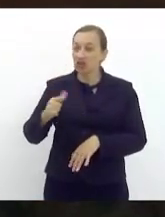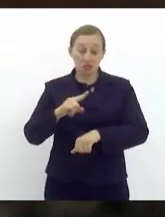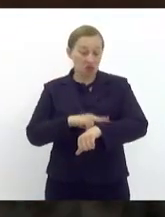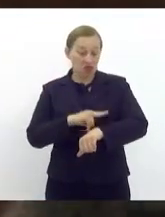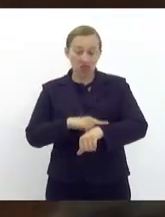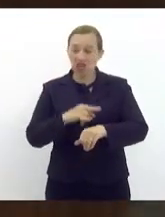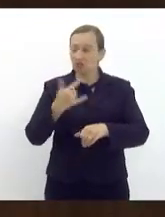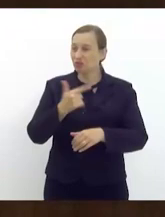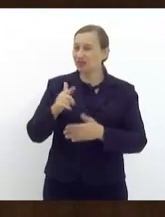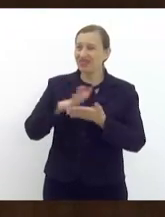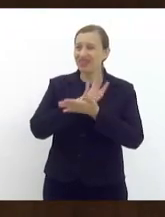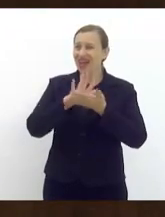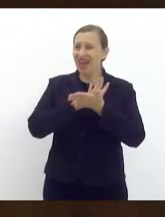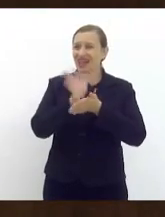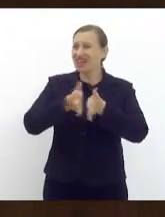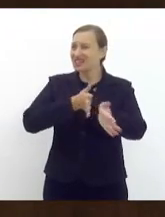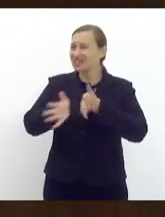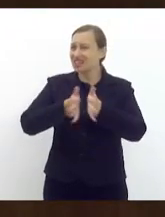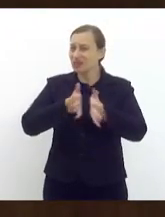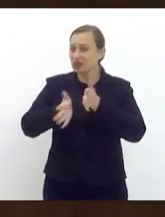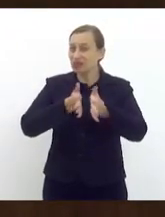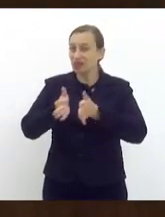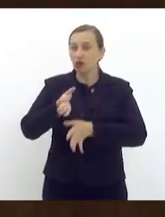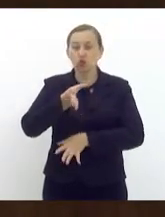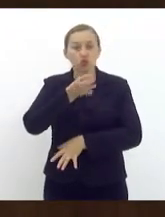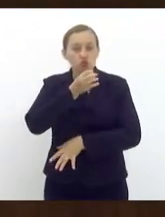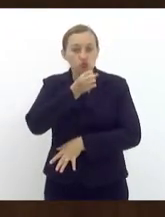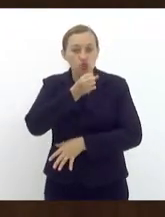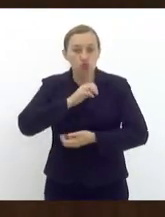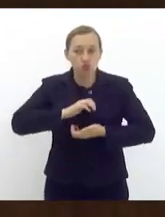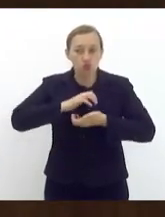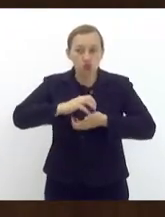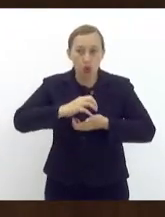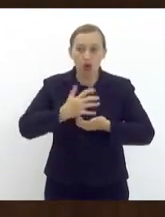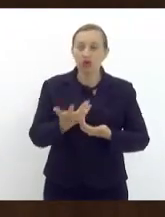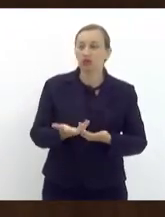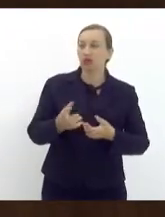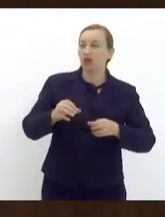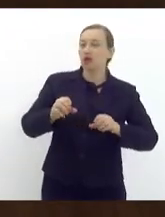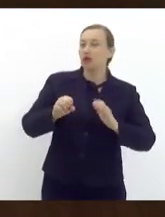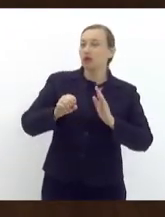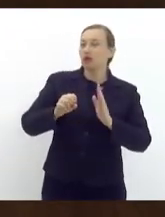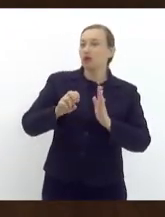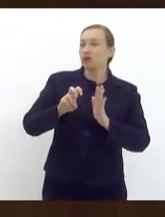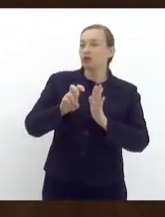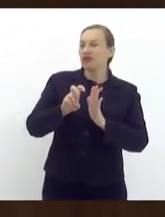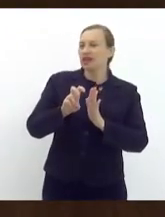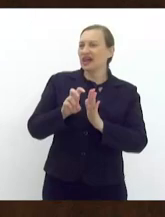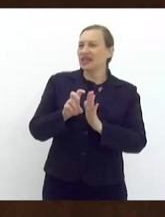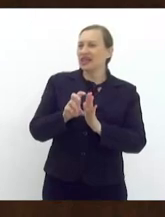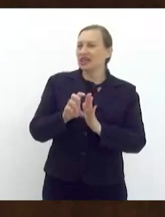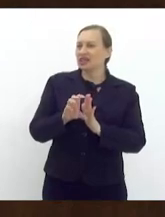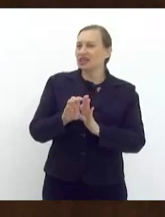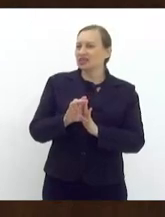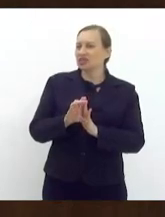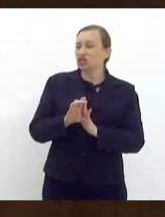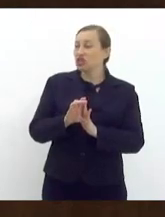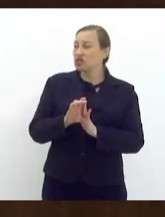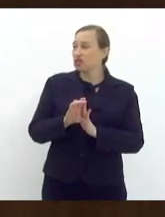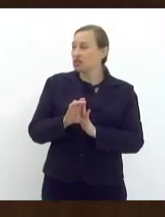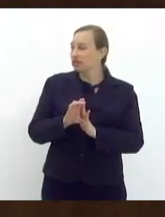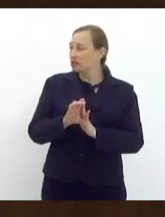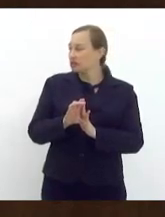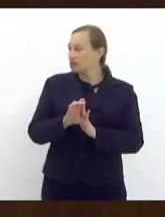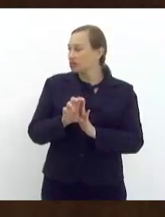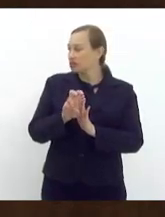cobertura, acessibilidade para os idosos, cadeirantes. Tem um abandono total na